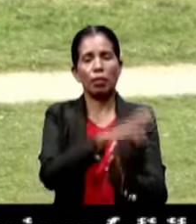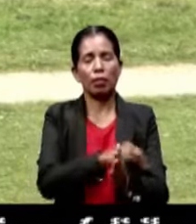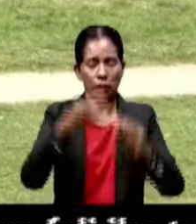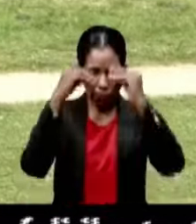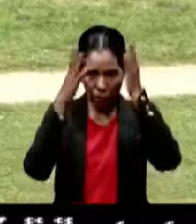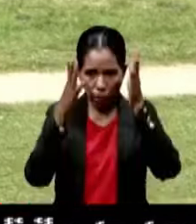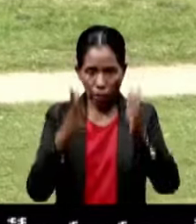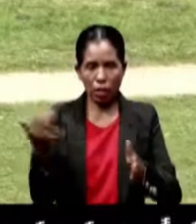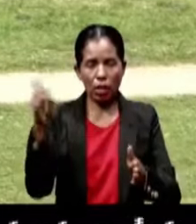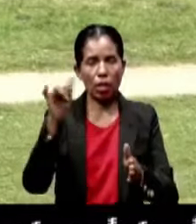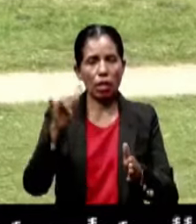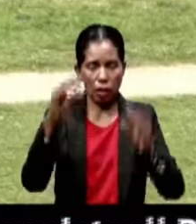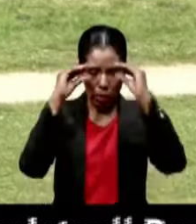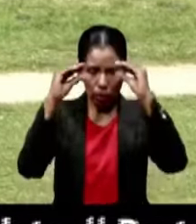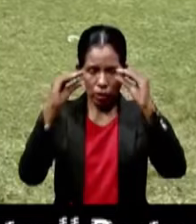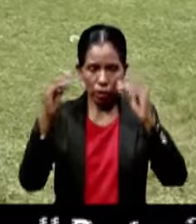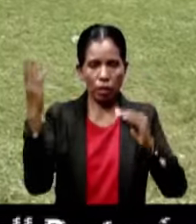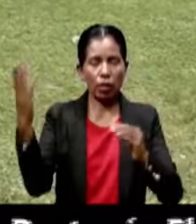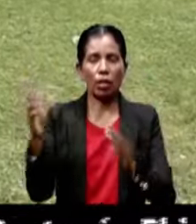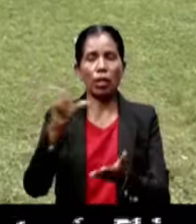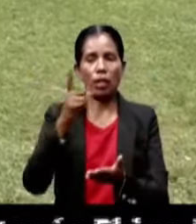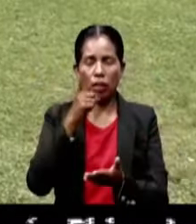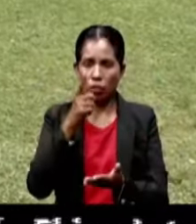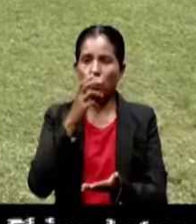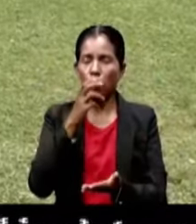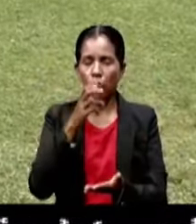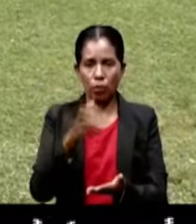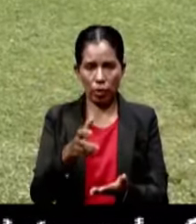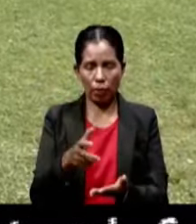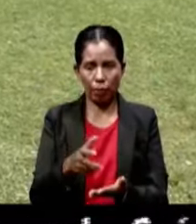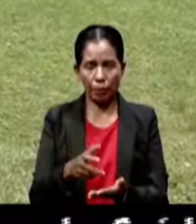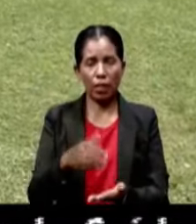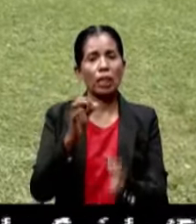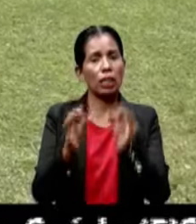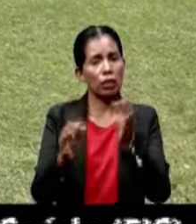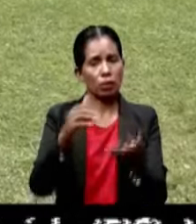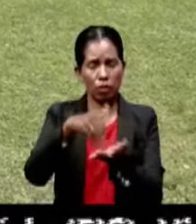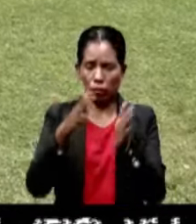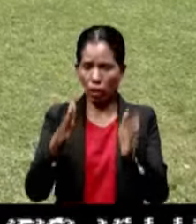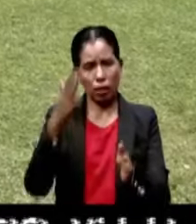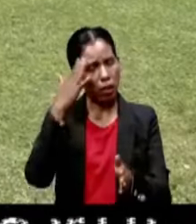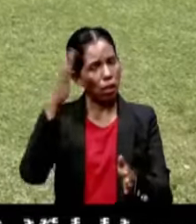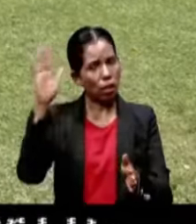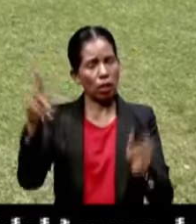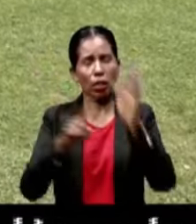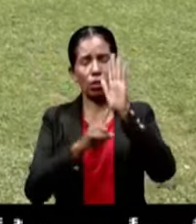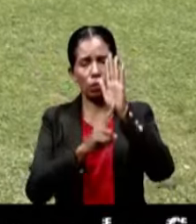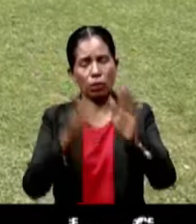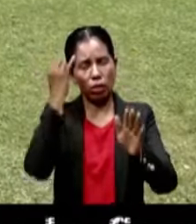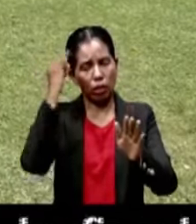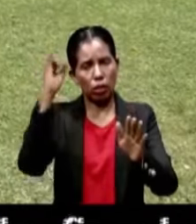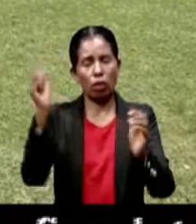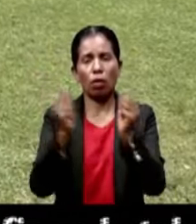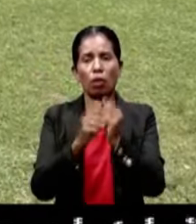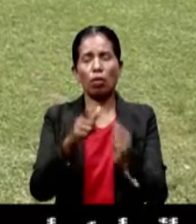manorinha e a disciplina português. Nune, se estudante lá atene, cala expressa minha ideias ho